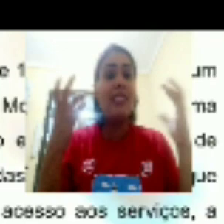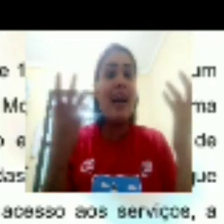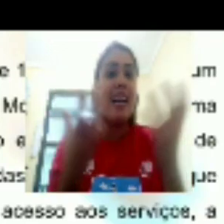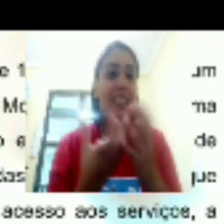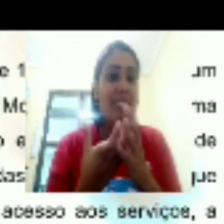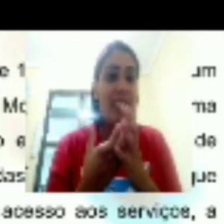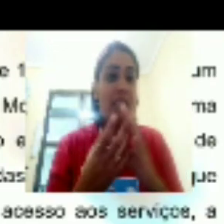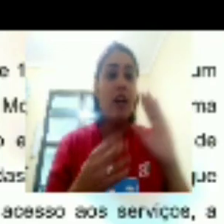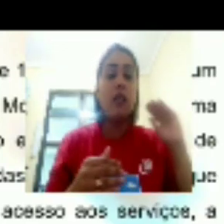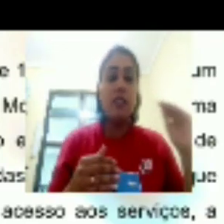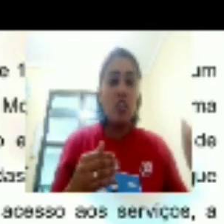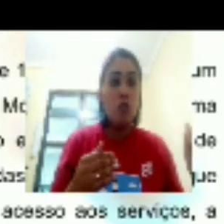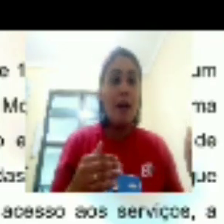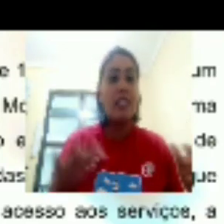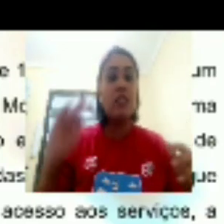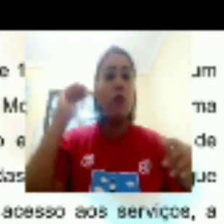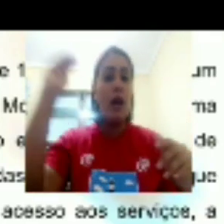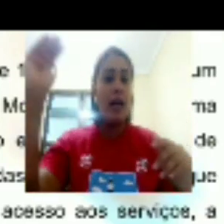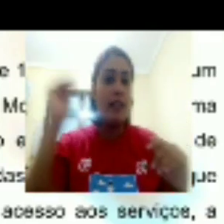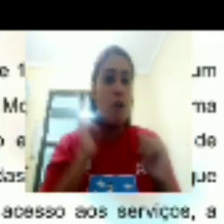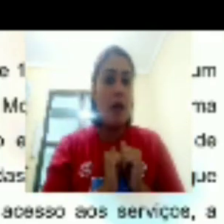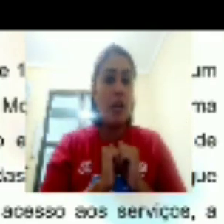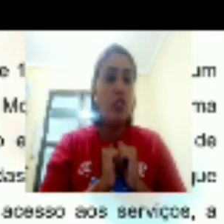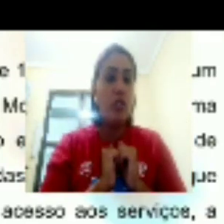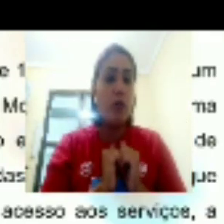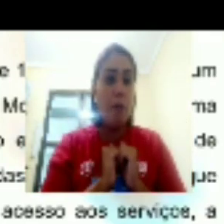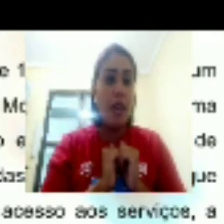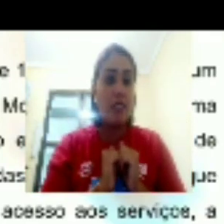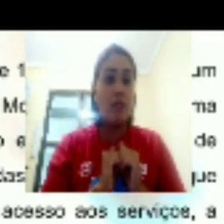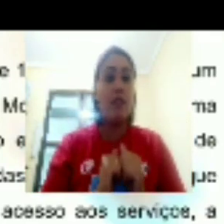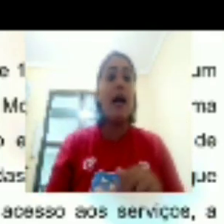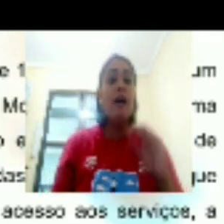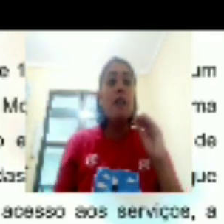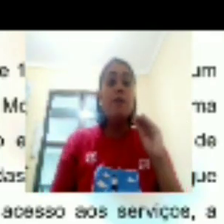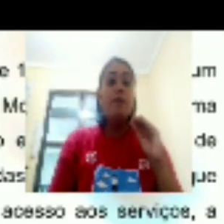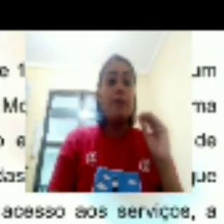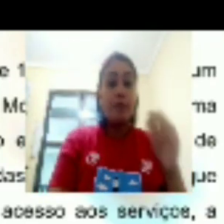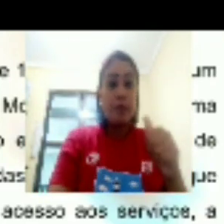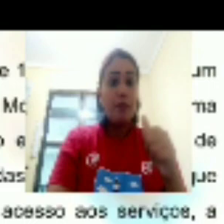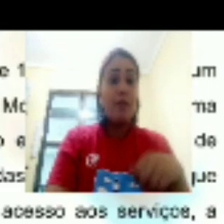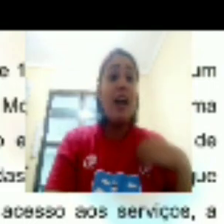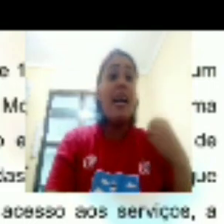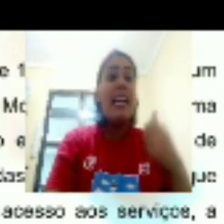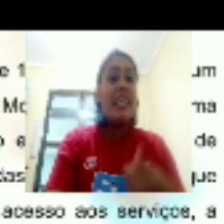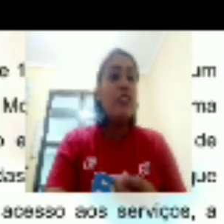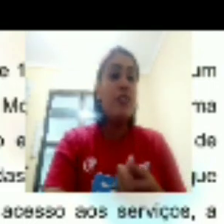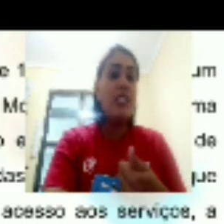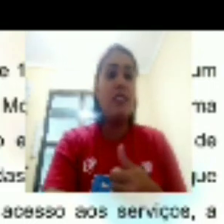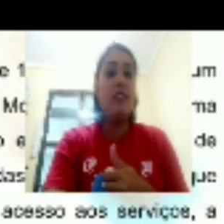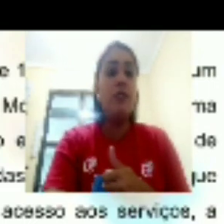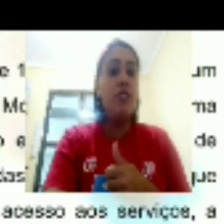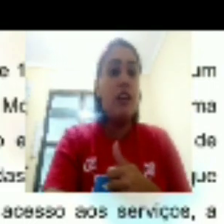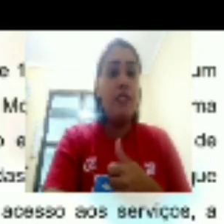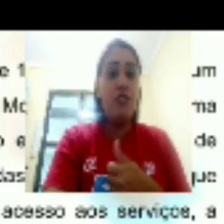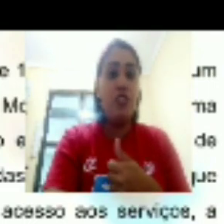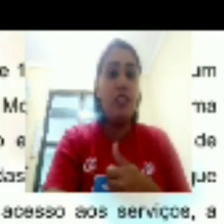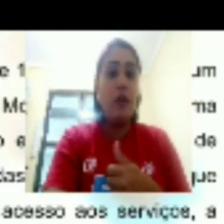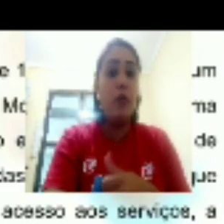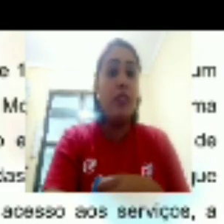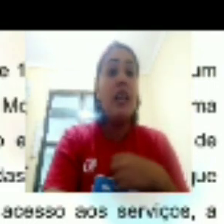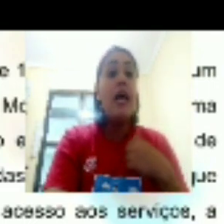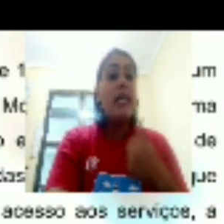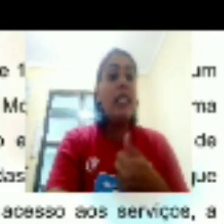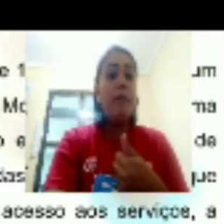todo, cuidar dele desde o básico até o mais complexo, tá? A regionalização dos serviços